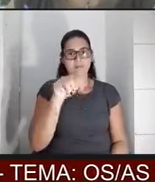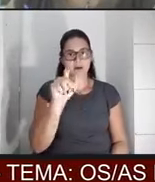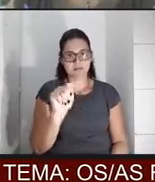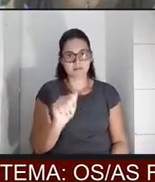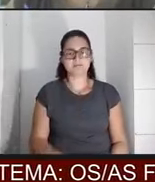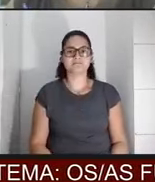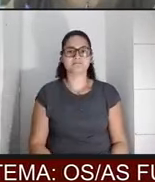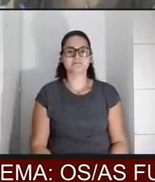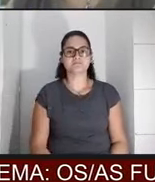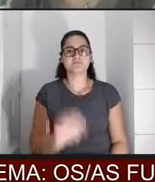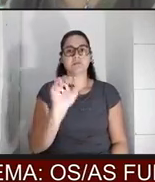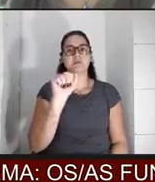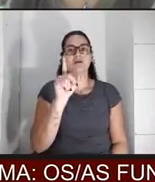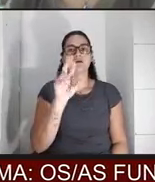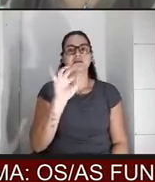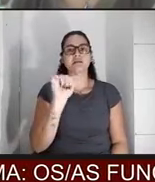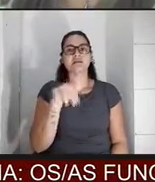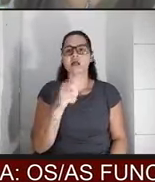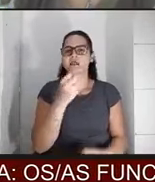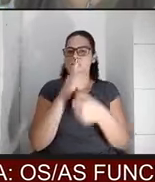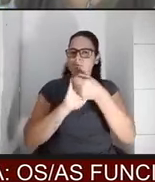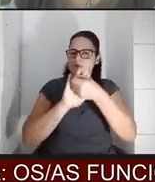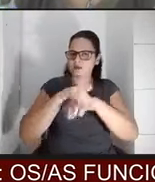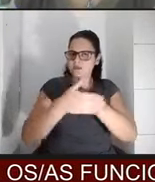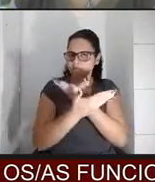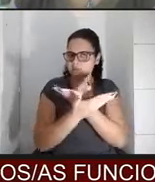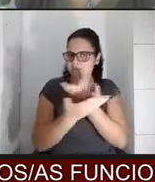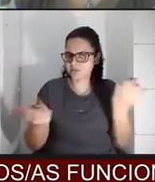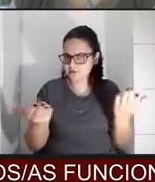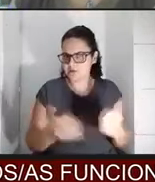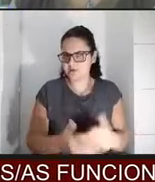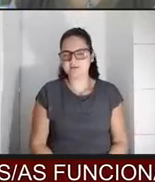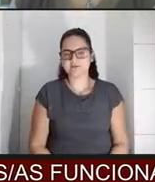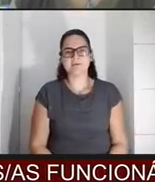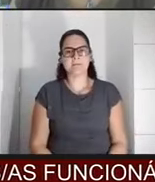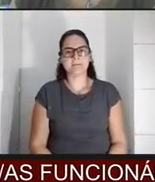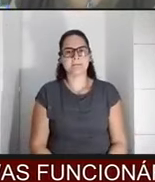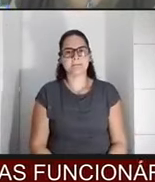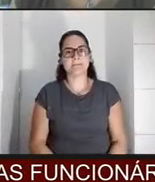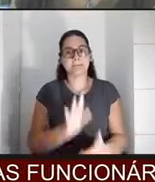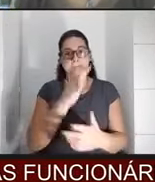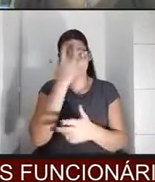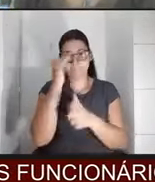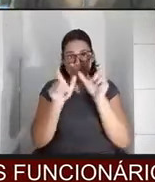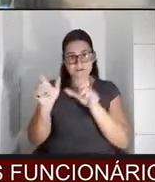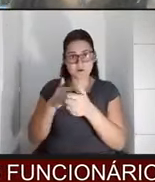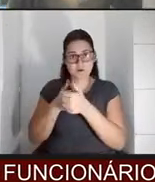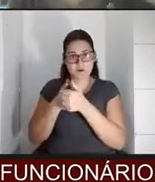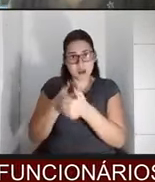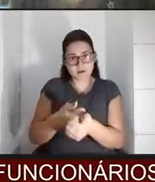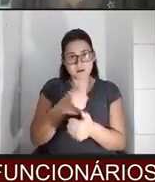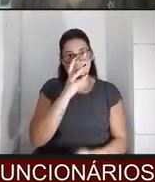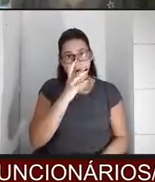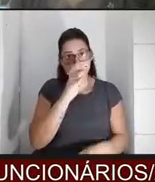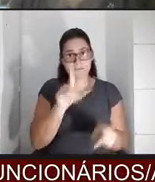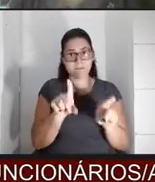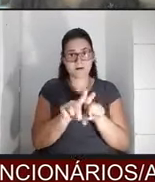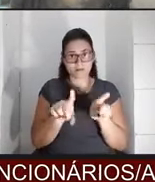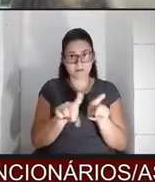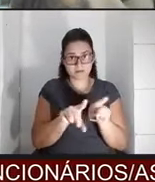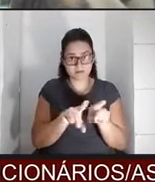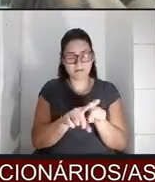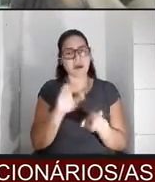Adriana, enfim. Boa noite a todos e às pessoas aqui que estão nos acompanhando. Eu acho... Zé, o Zezinho,